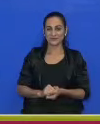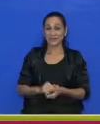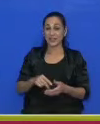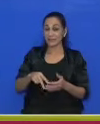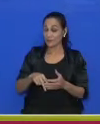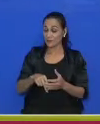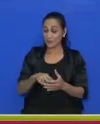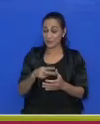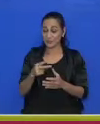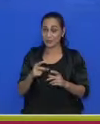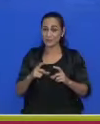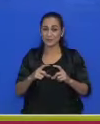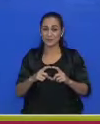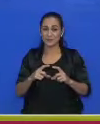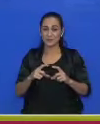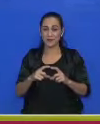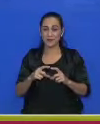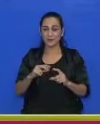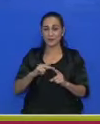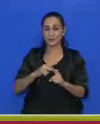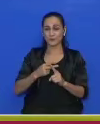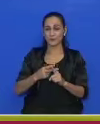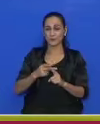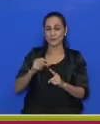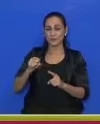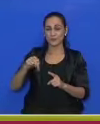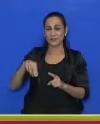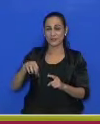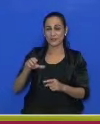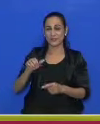Vamos à segunda bola. Dupla Sena.